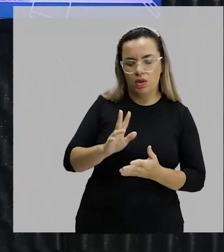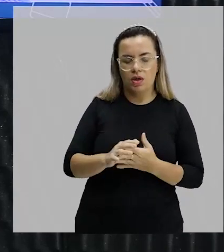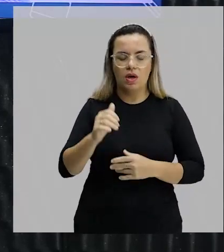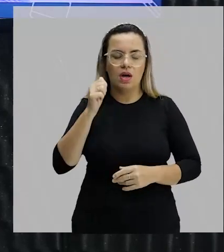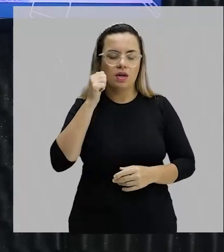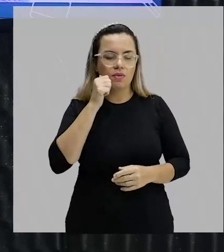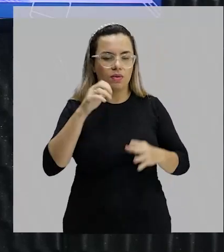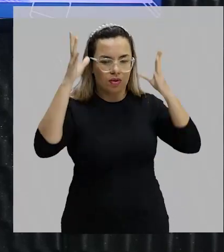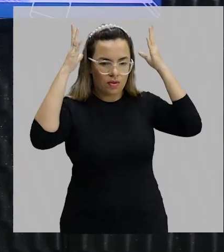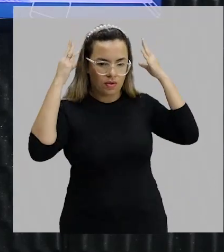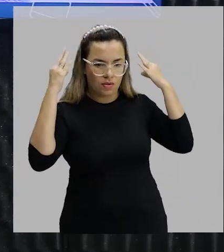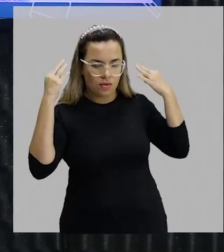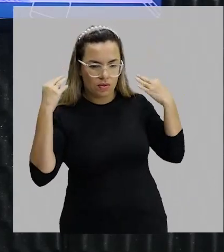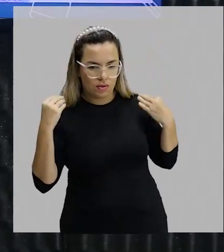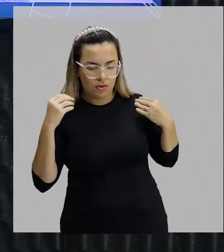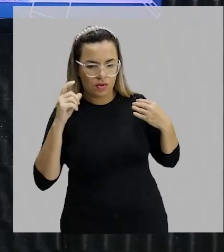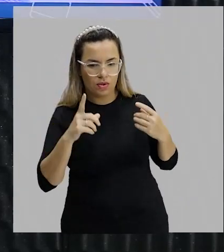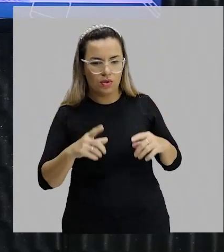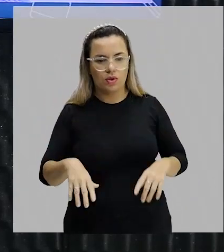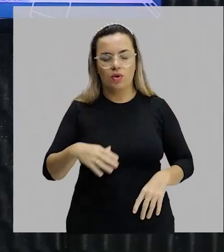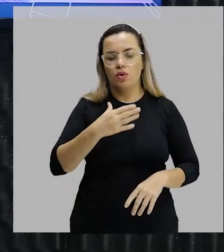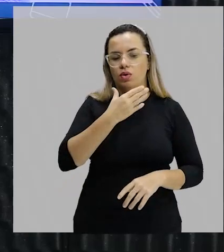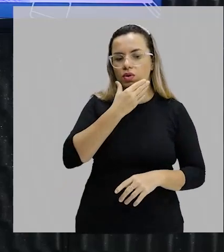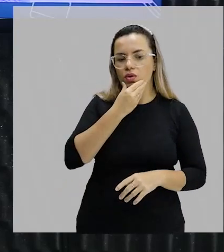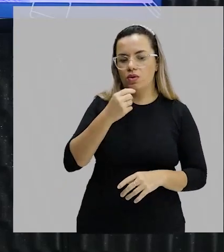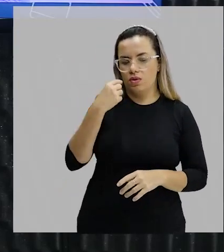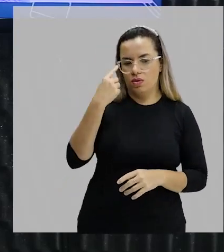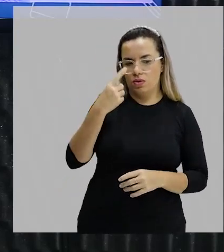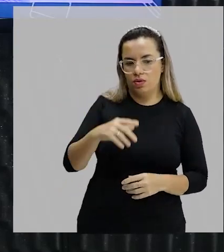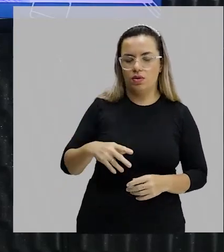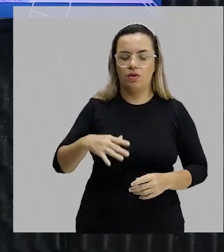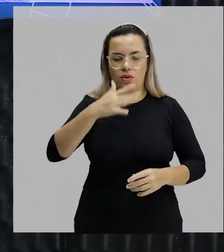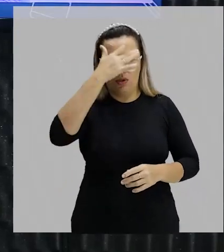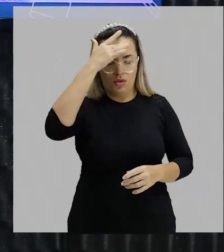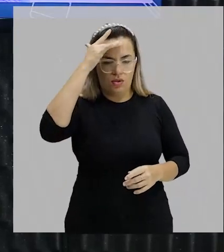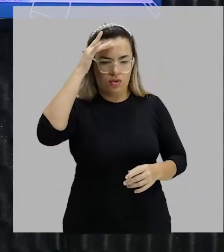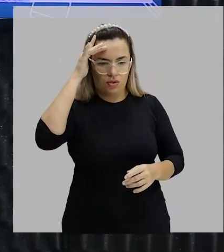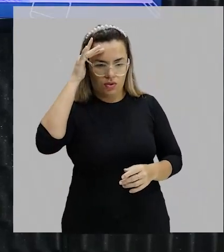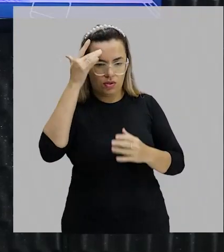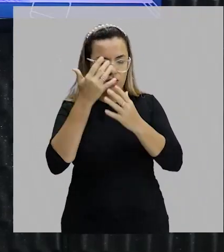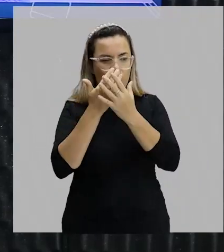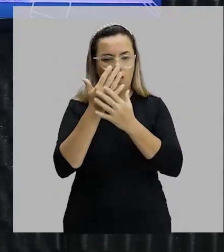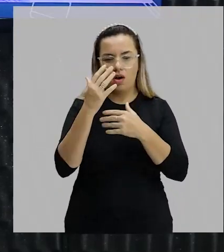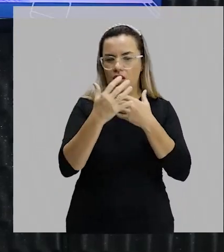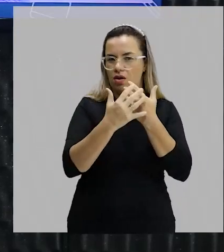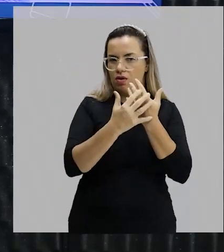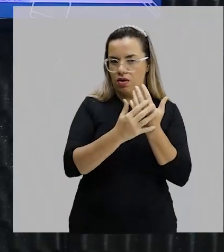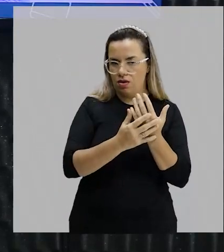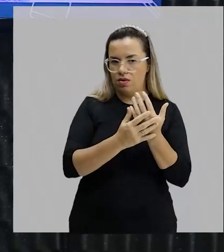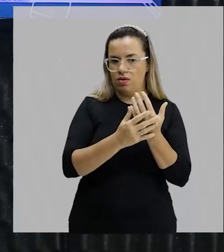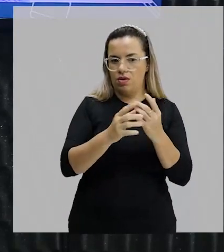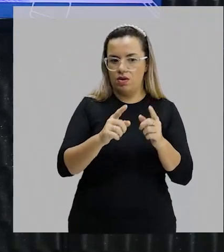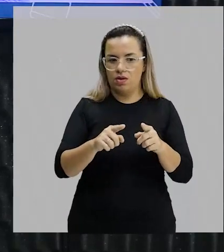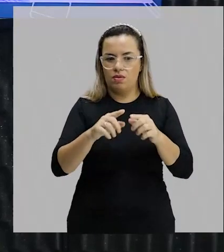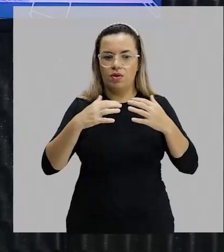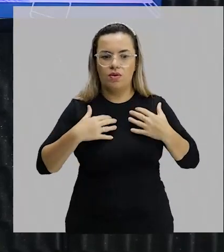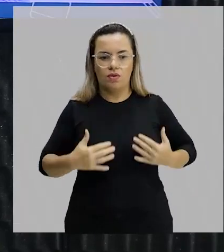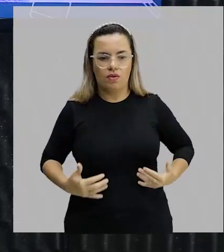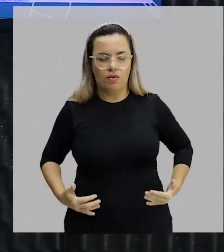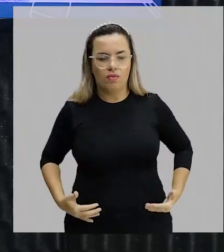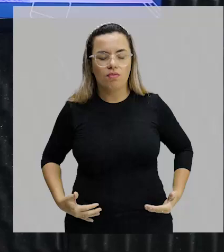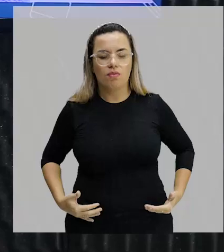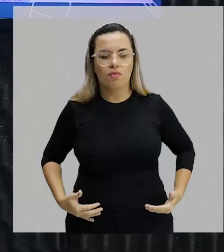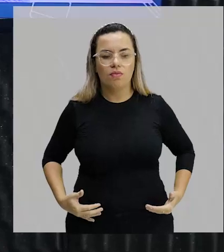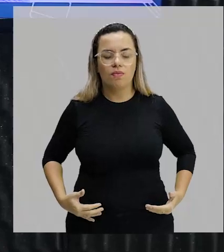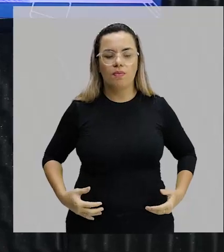falam com os olhos, as pessoas falam com as mãos, as pessoas falam com o corpo. Então, o corpo em si, ele denuncia a ação